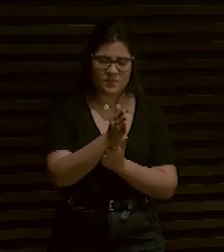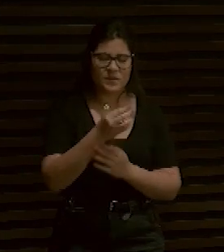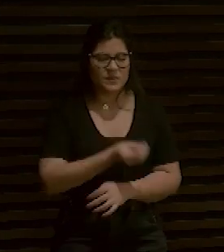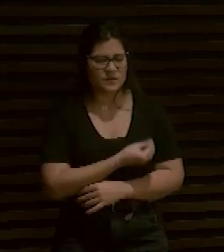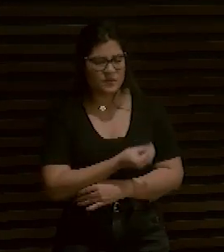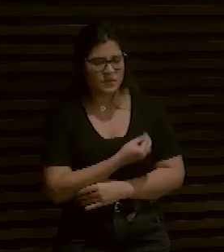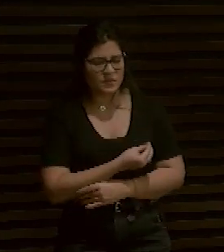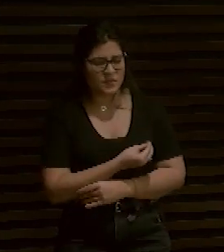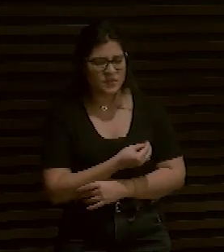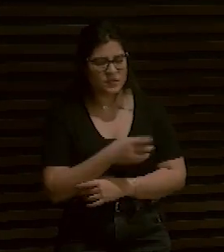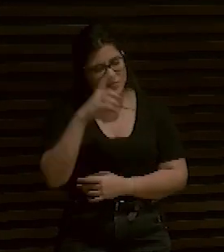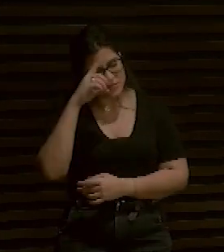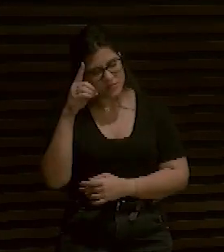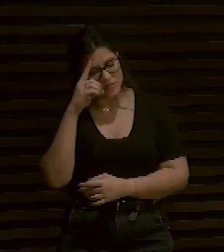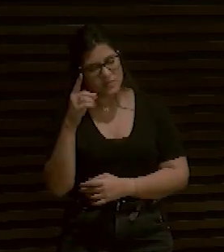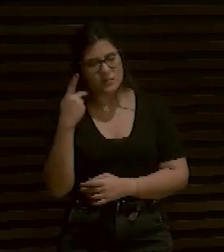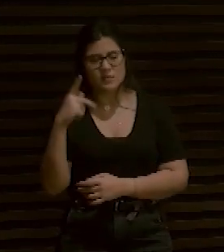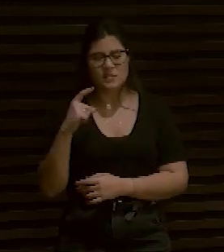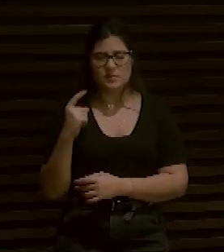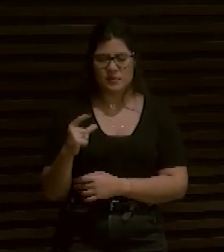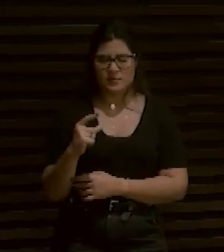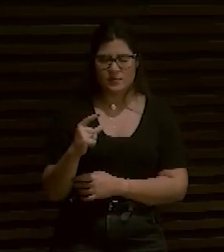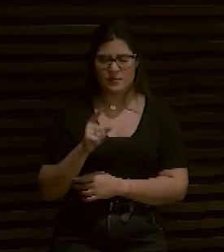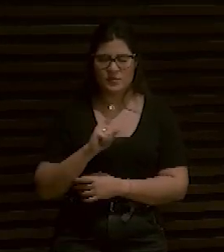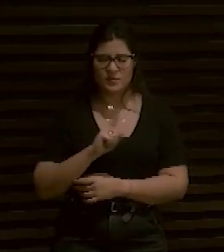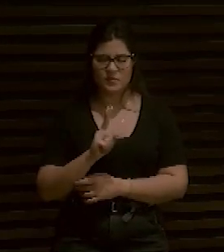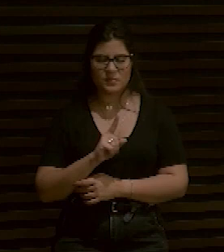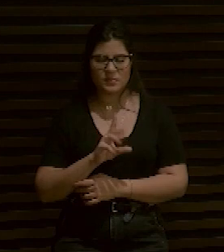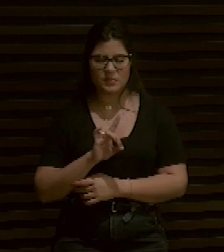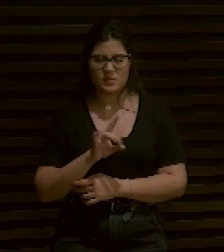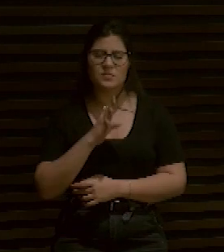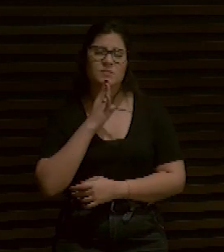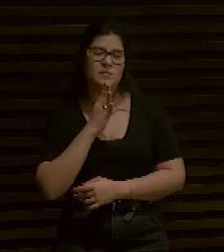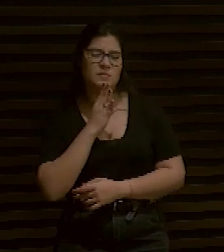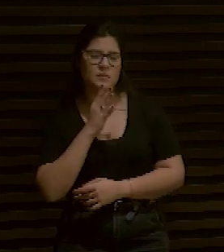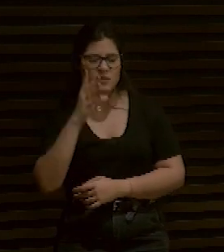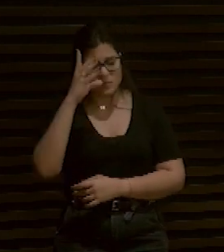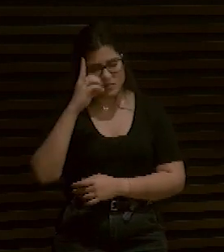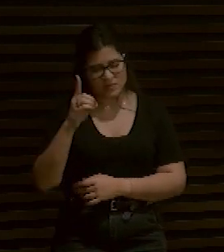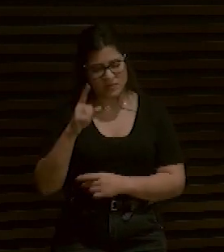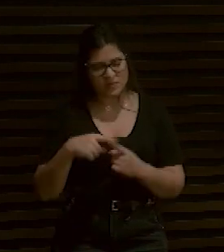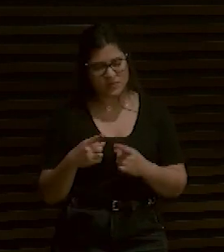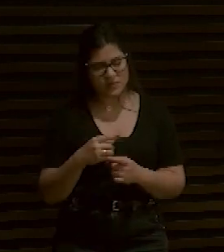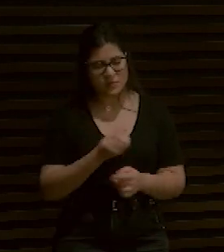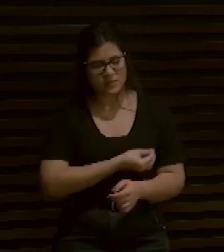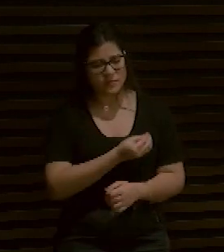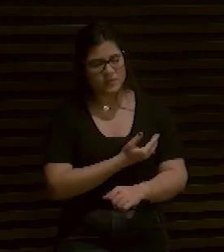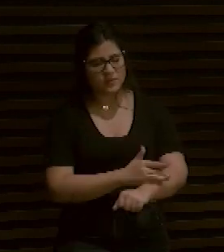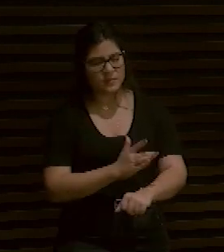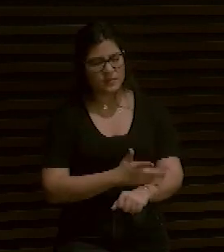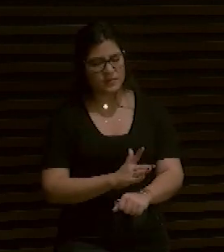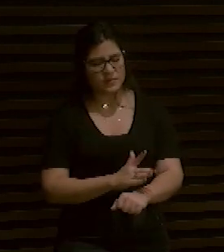vivendo diariamente a Tua palavra, não só na gnose e no conhecimento, meu Deus, mas num viver prático, Pai.